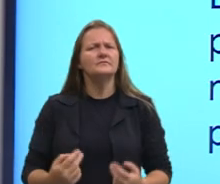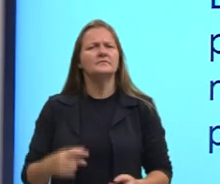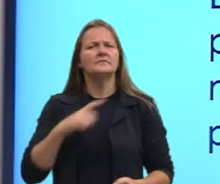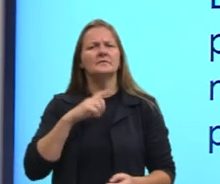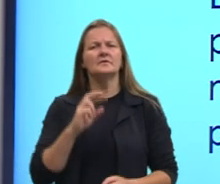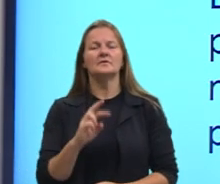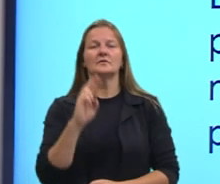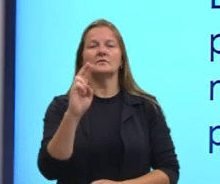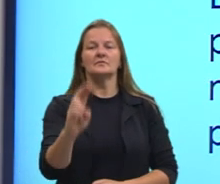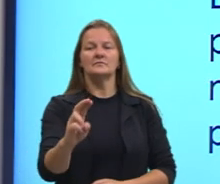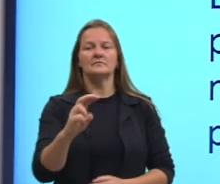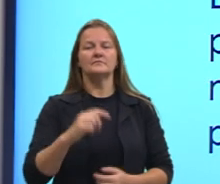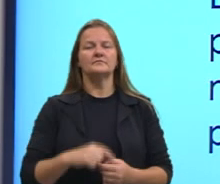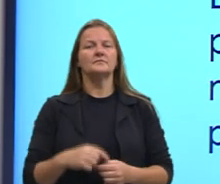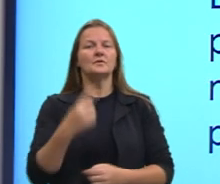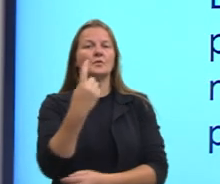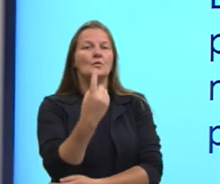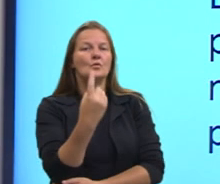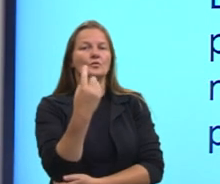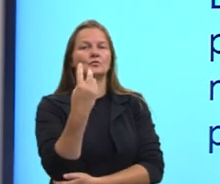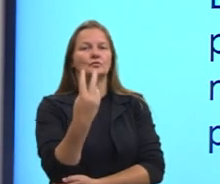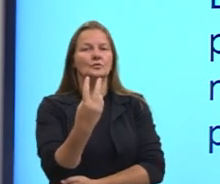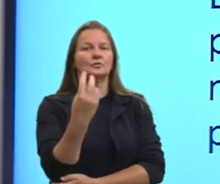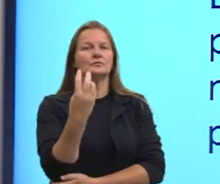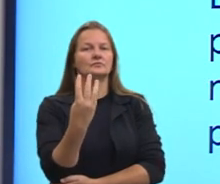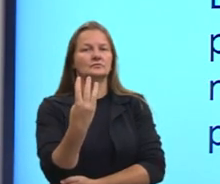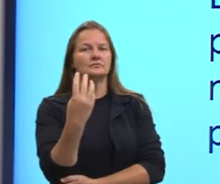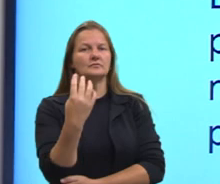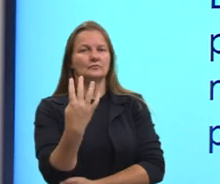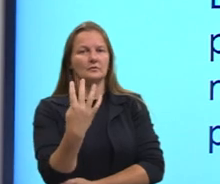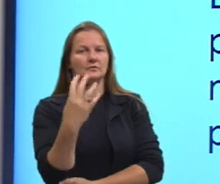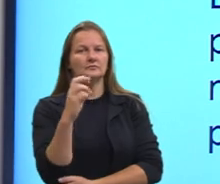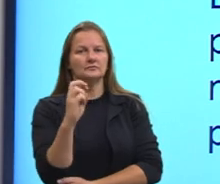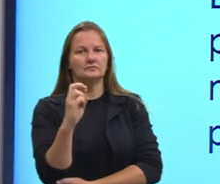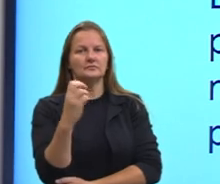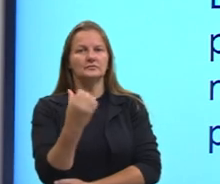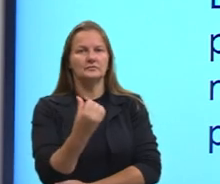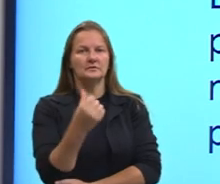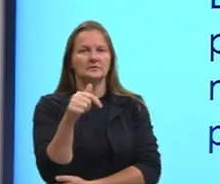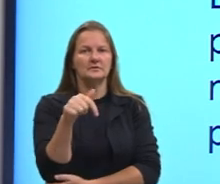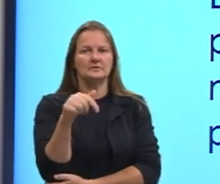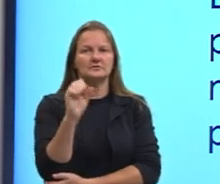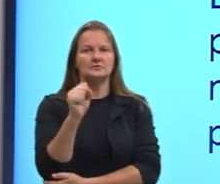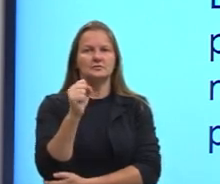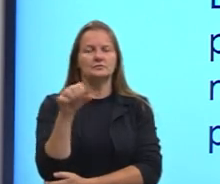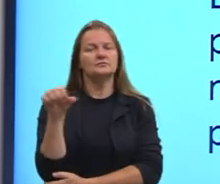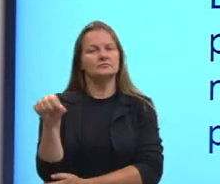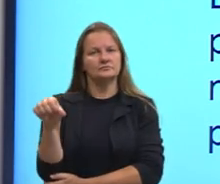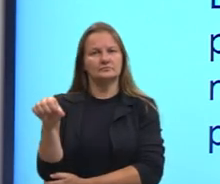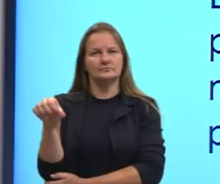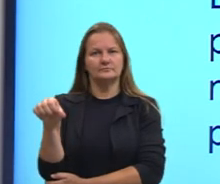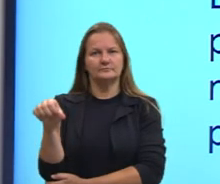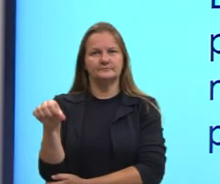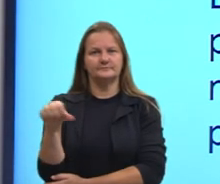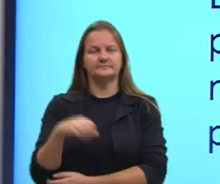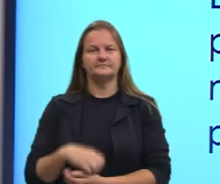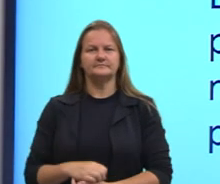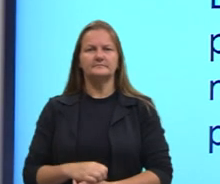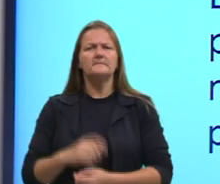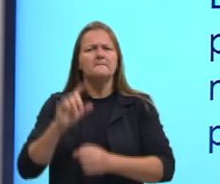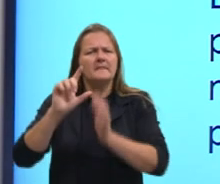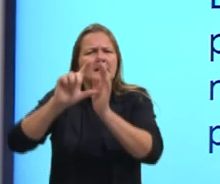representamos por 1 2 3 4 5 6 7 8 e 9